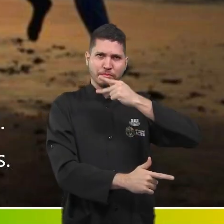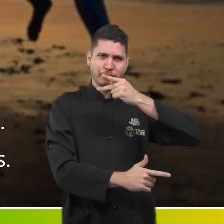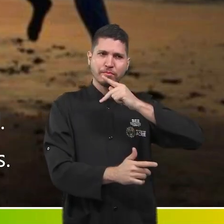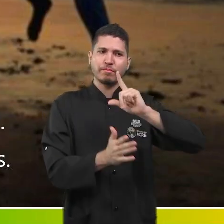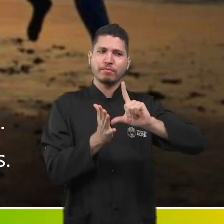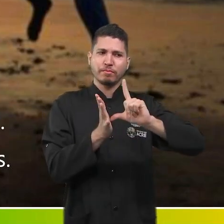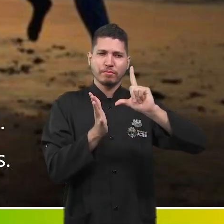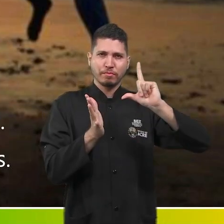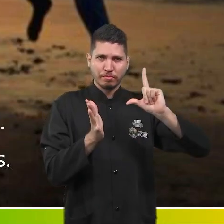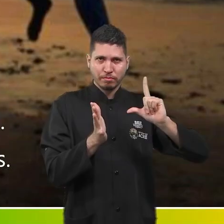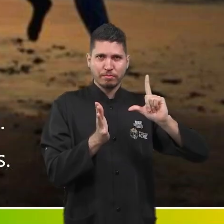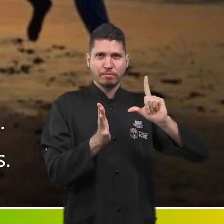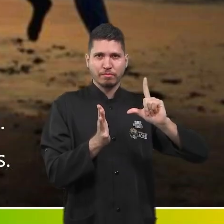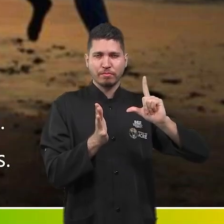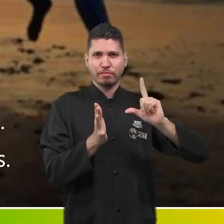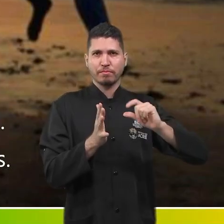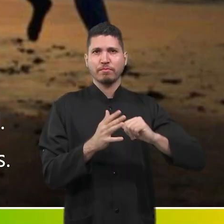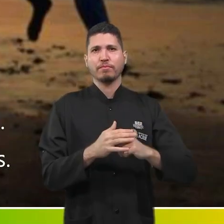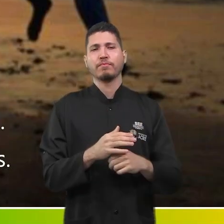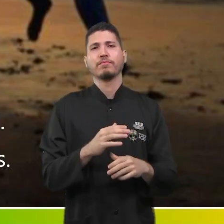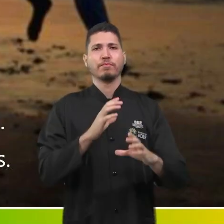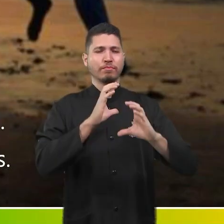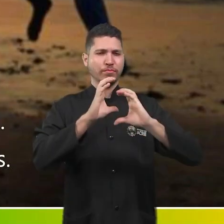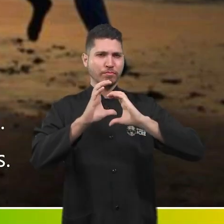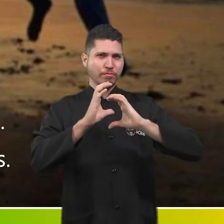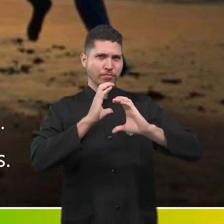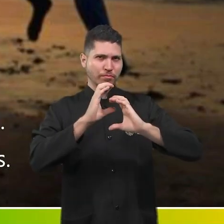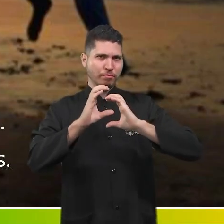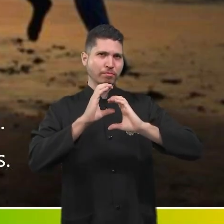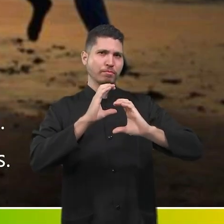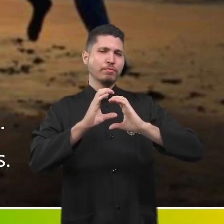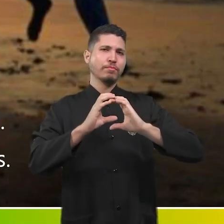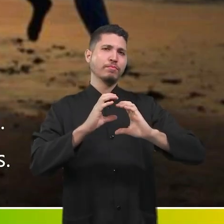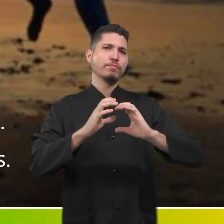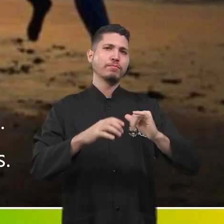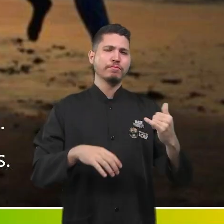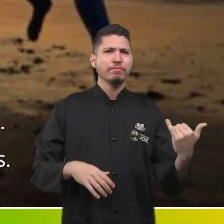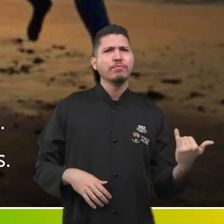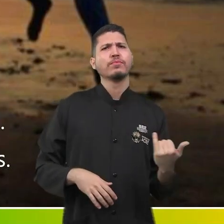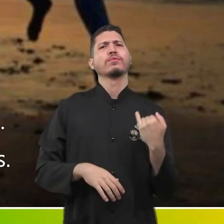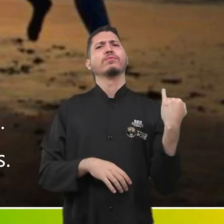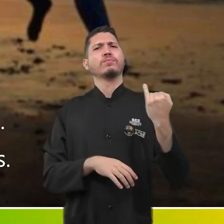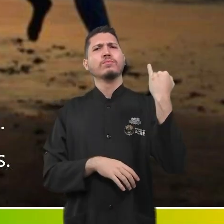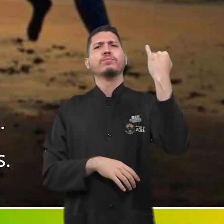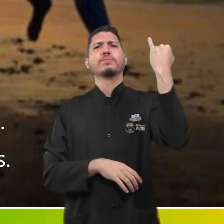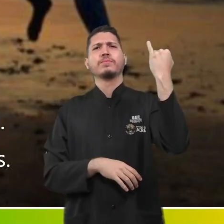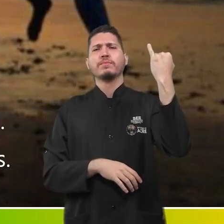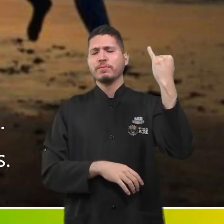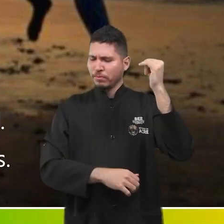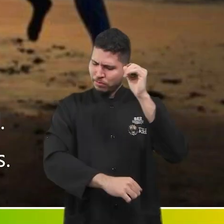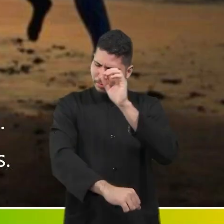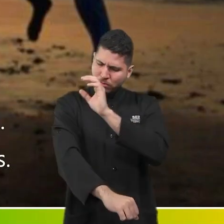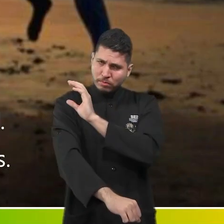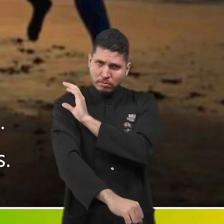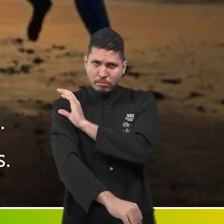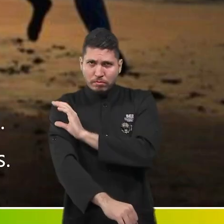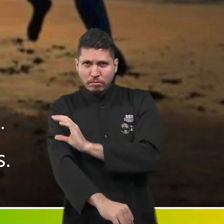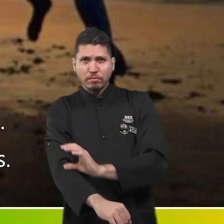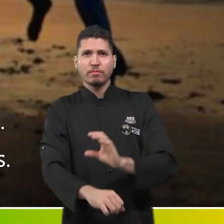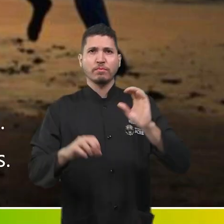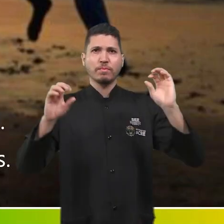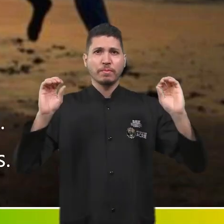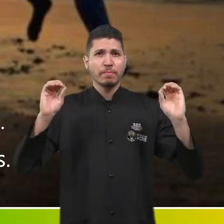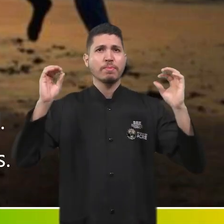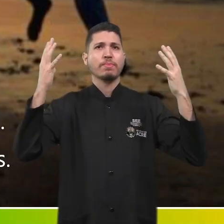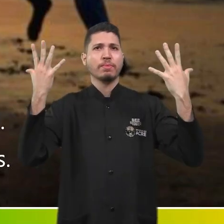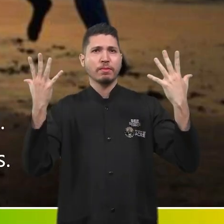pouco. Ele é esse meio de comunicação poderoso e em muitas culturas ele é usado para celebrar,